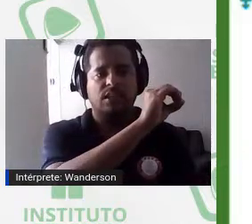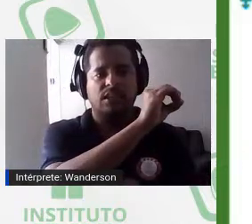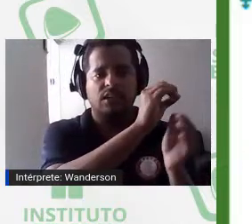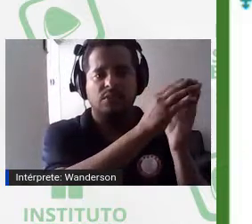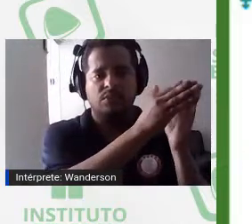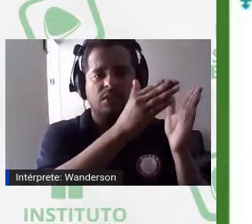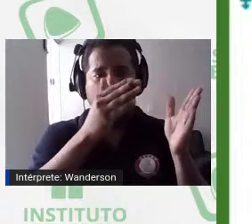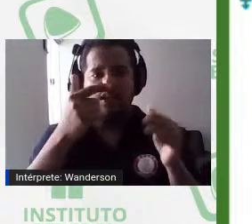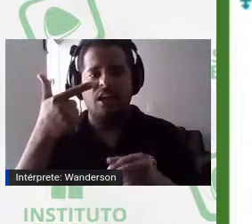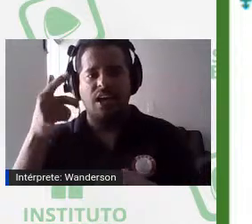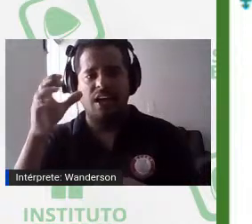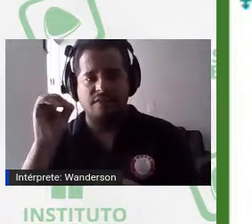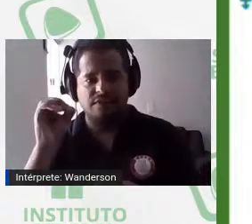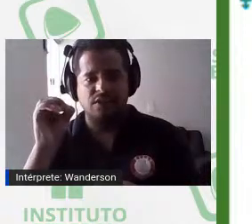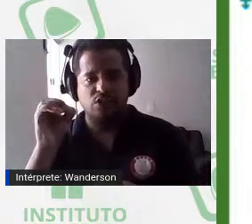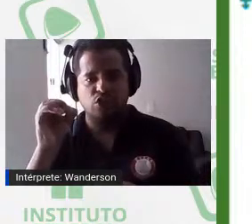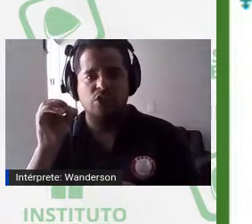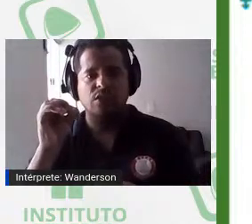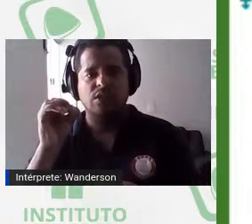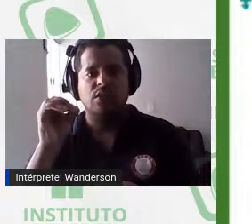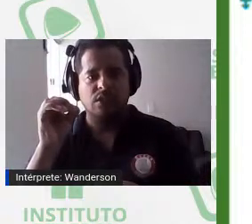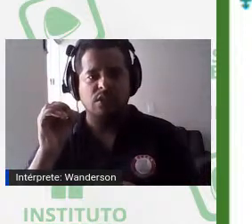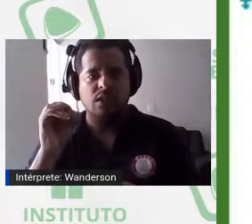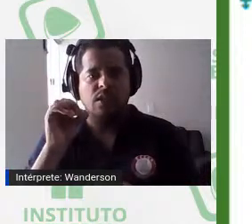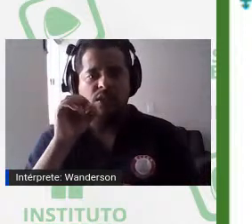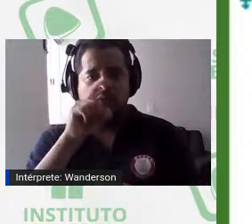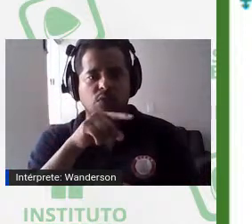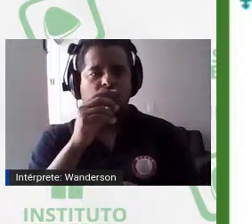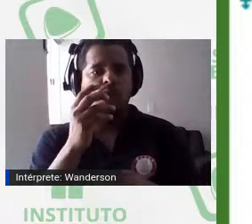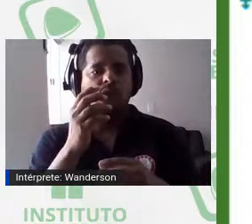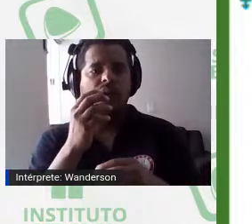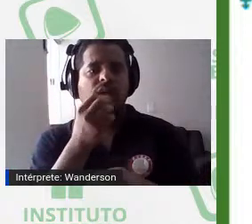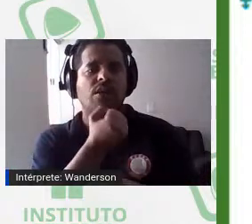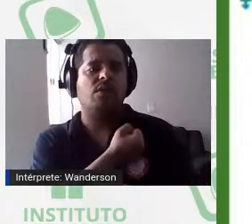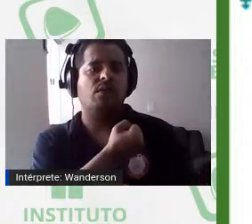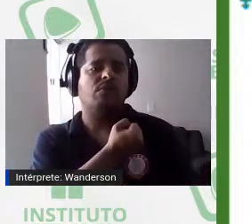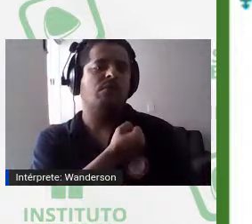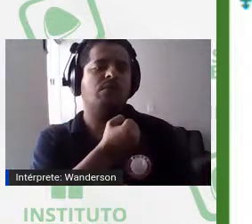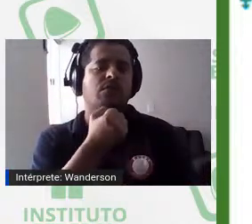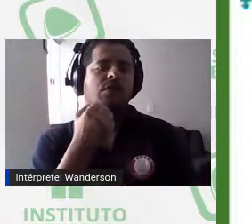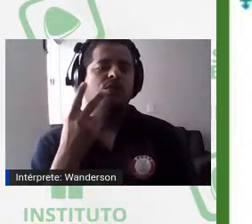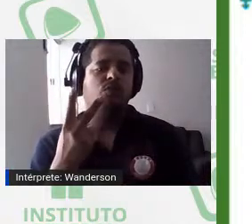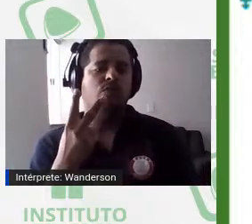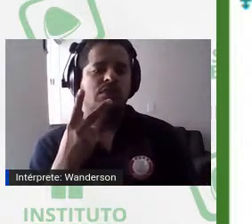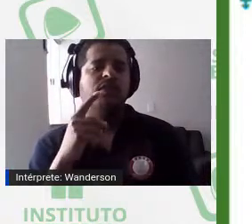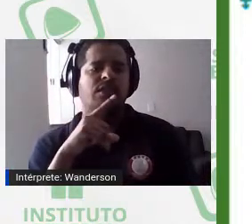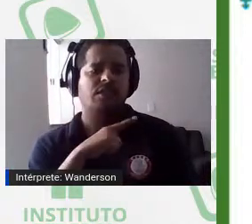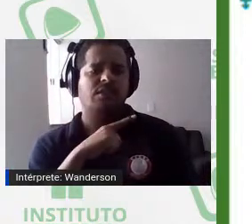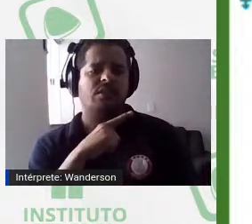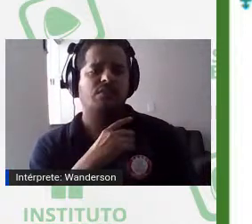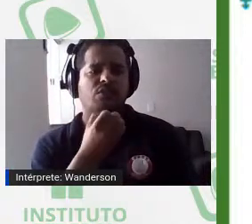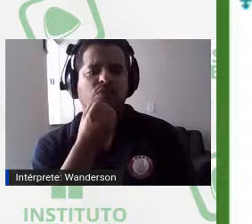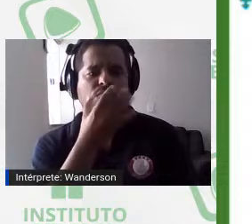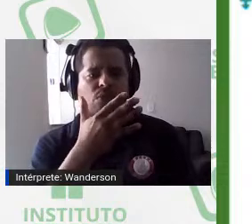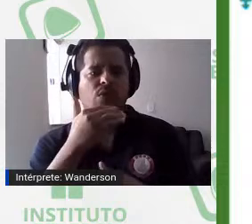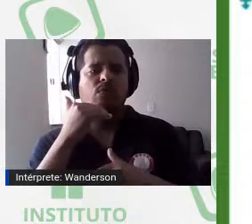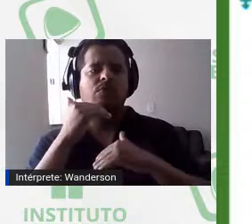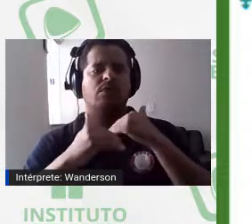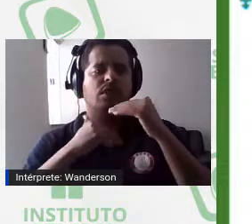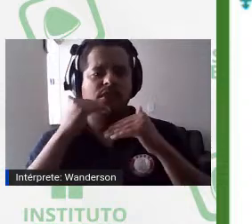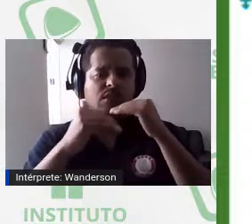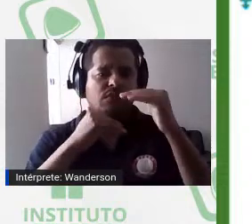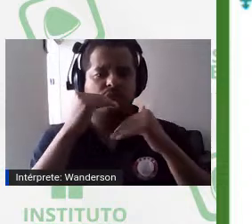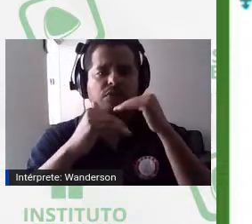podemos visualizar que tivemos um bom desenvolvimento, né, por parte